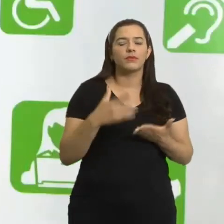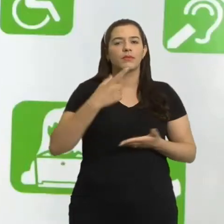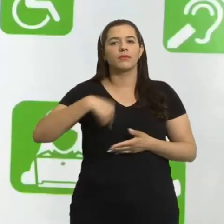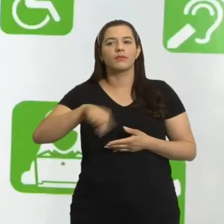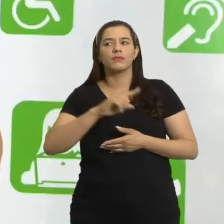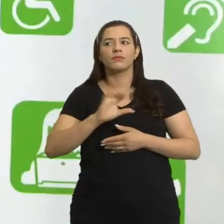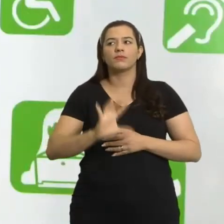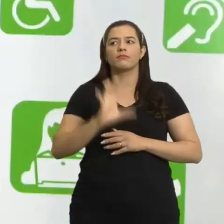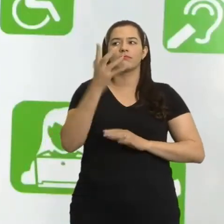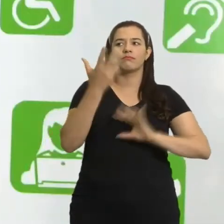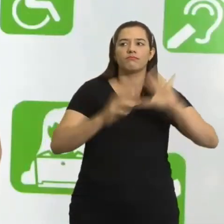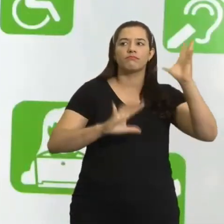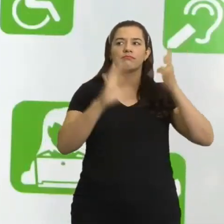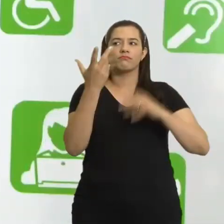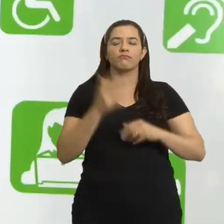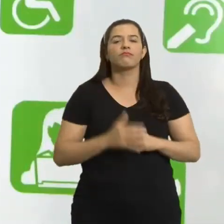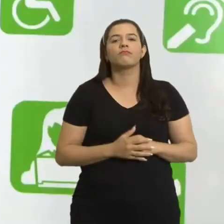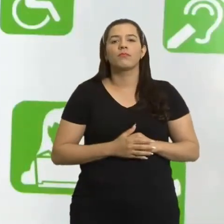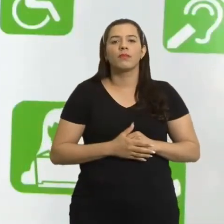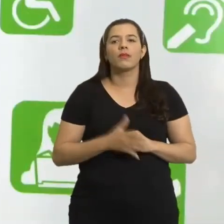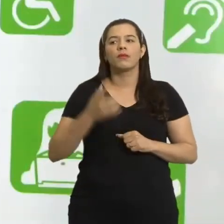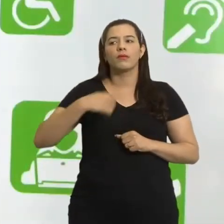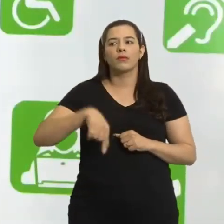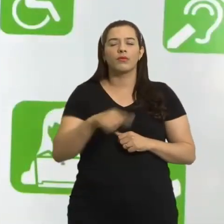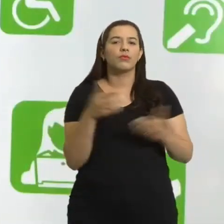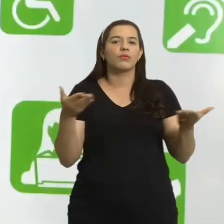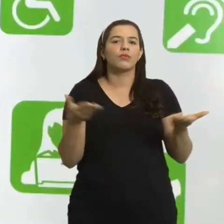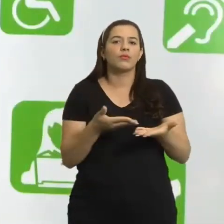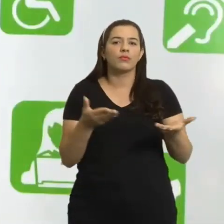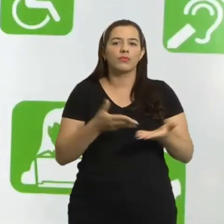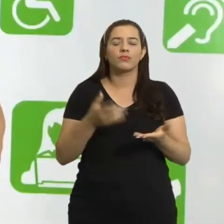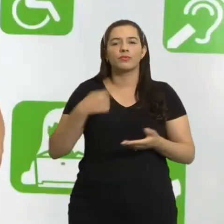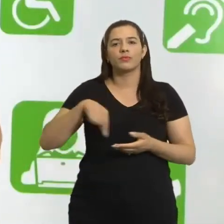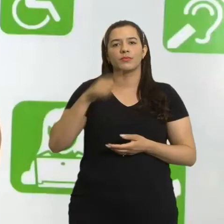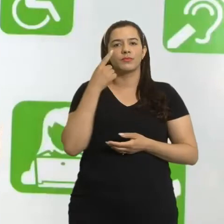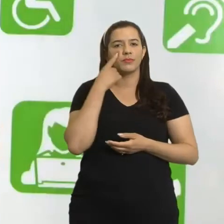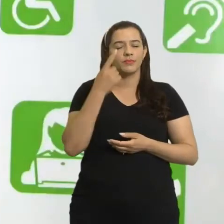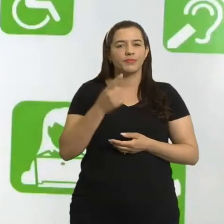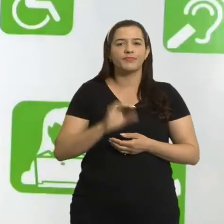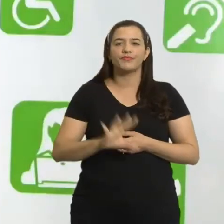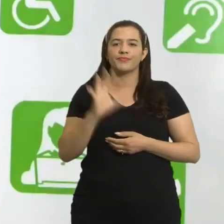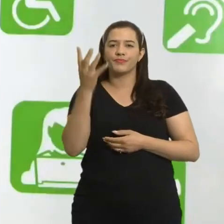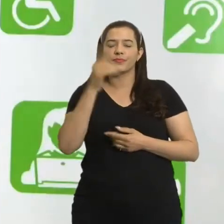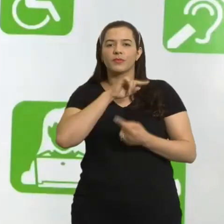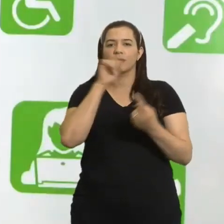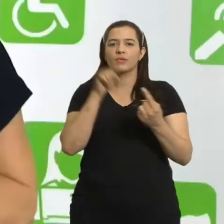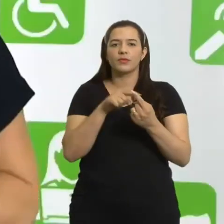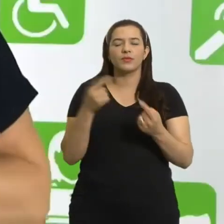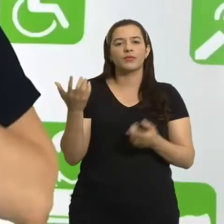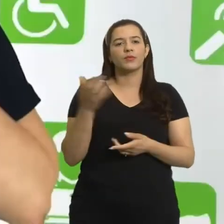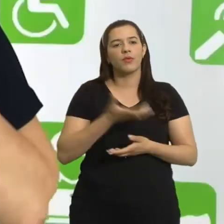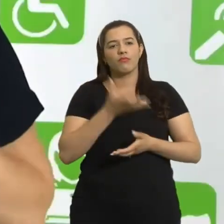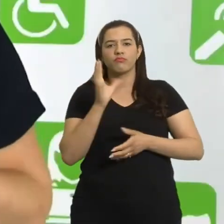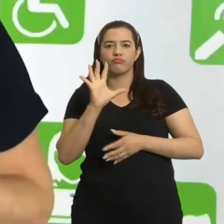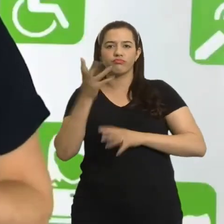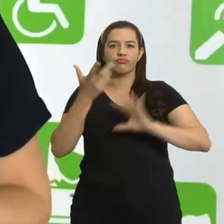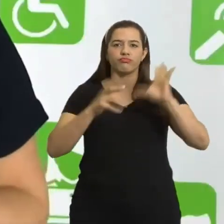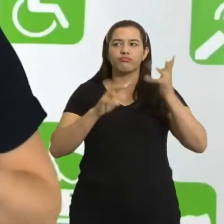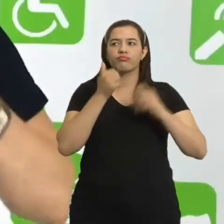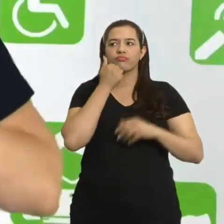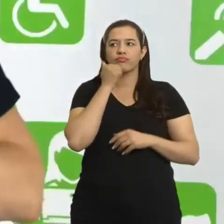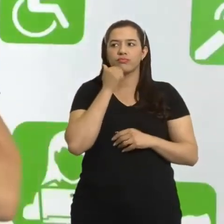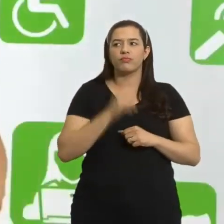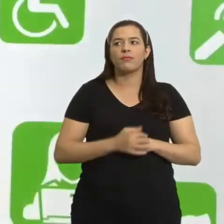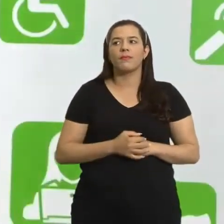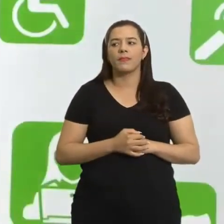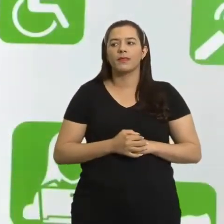outras teorias que foram aplicadas em termos práticos. Daí surgiram as ciências. Para que vocês possam